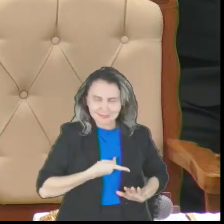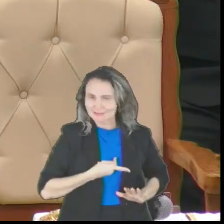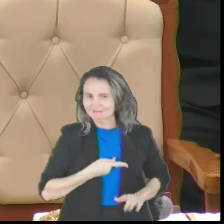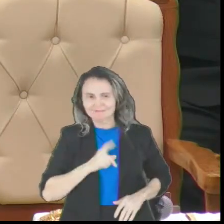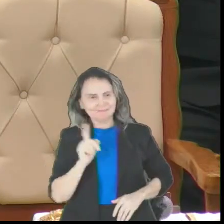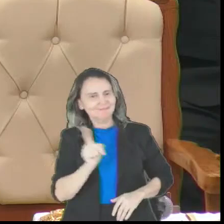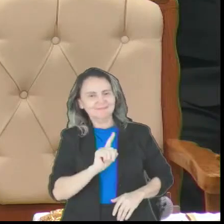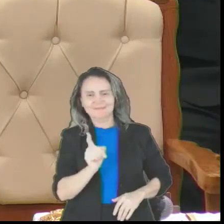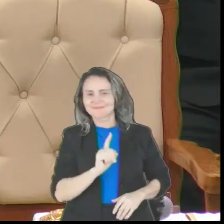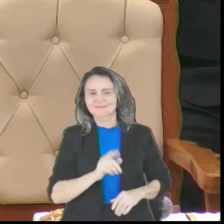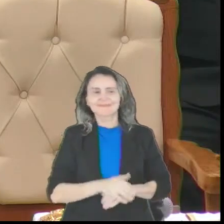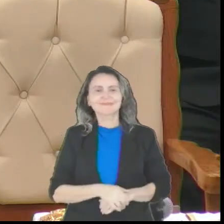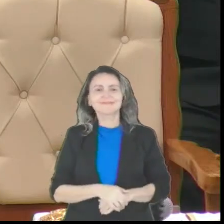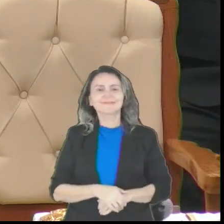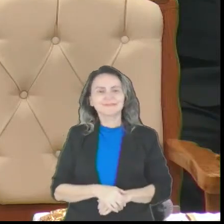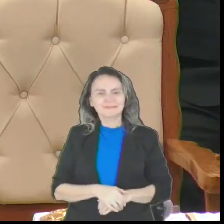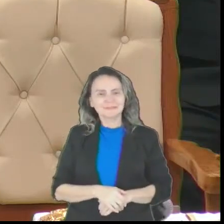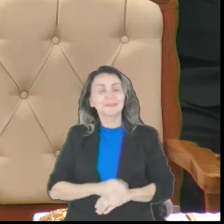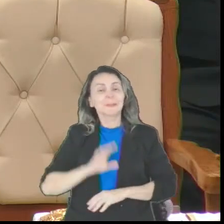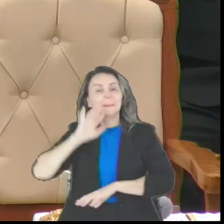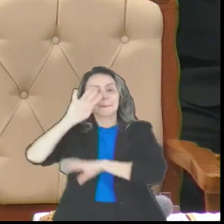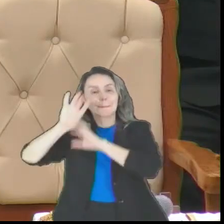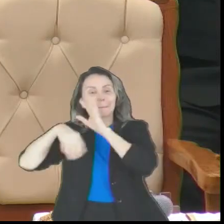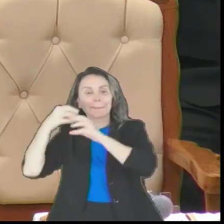Jesus. Presente de Deus.